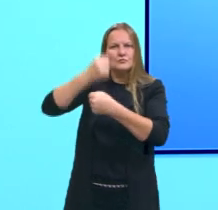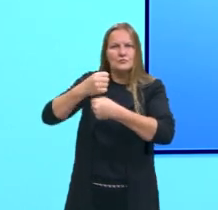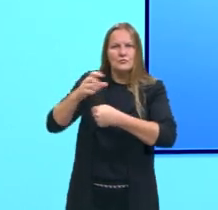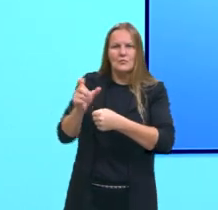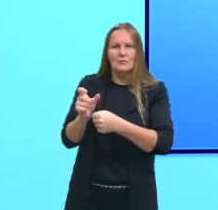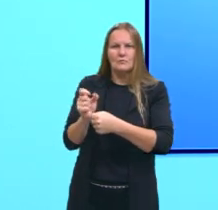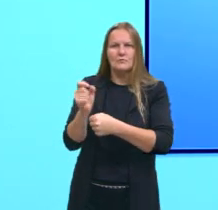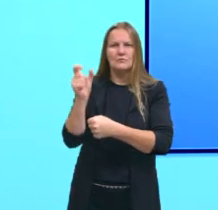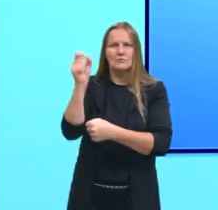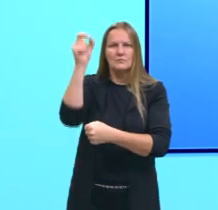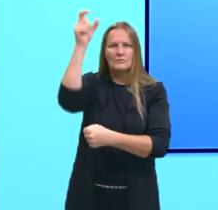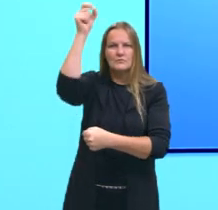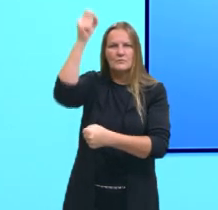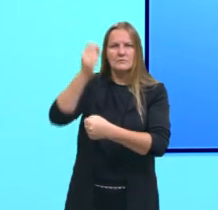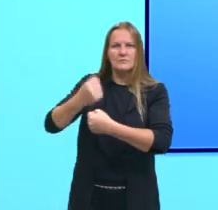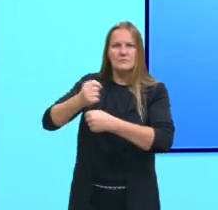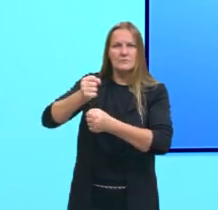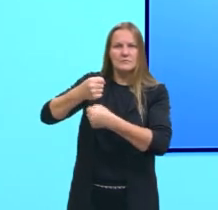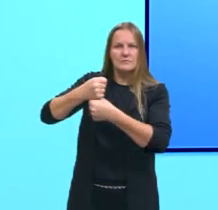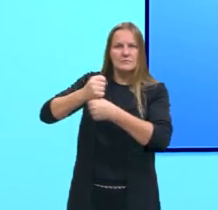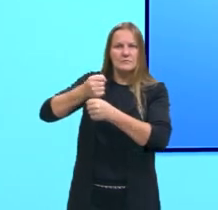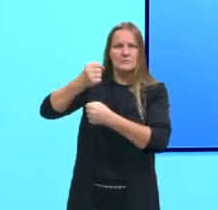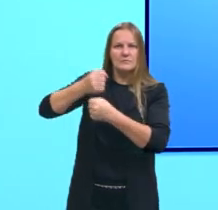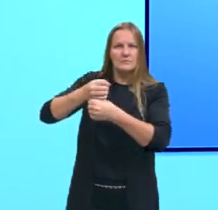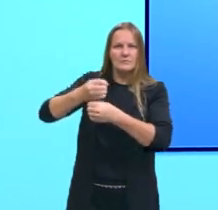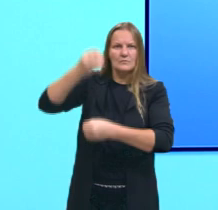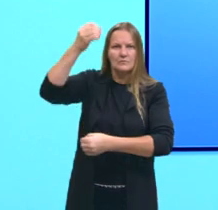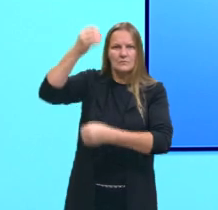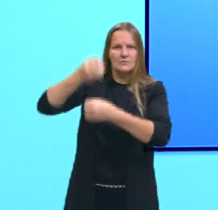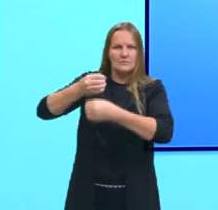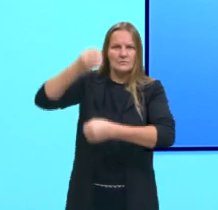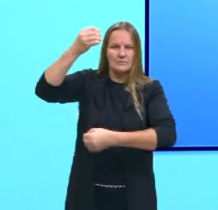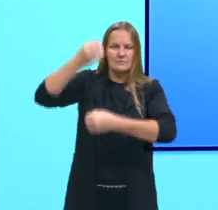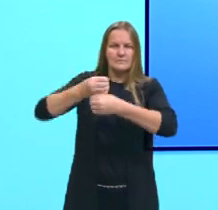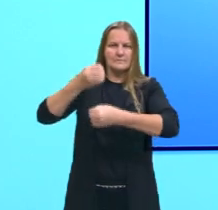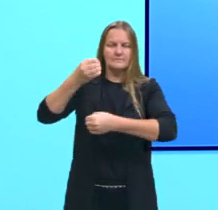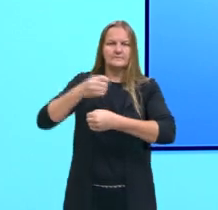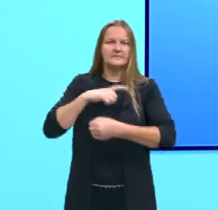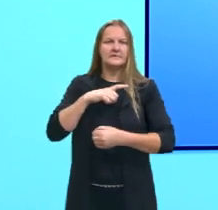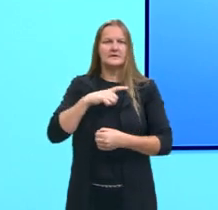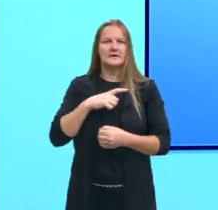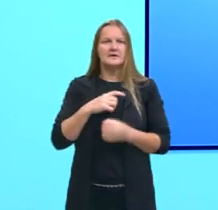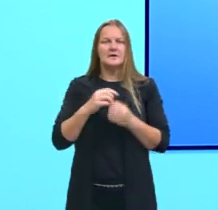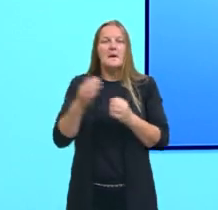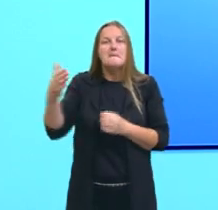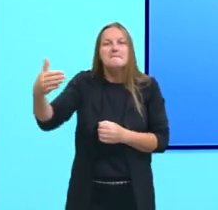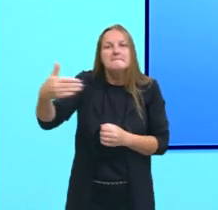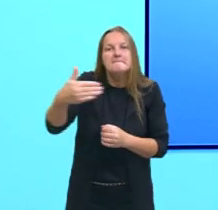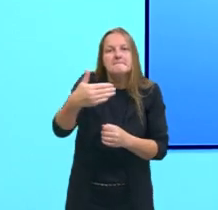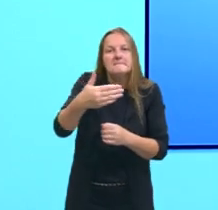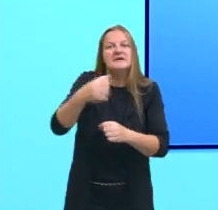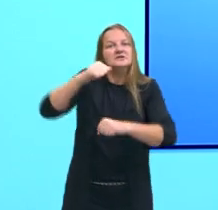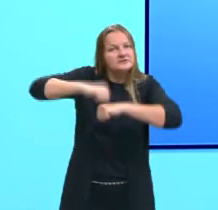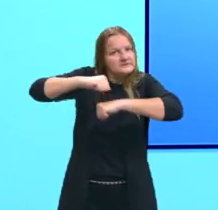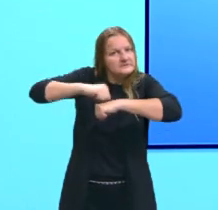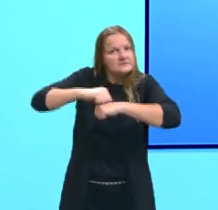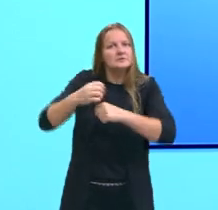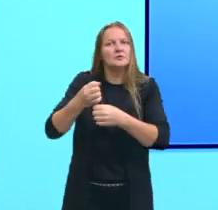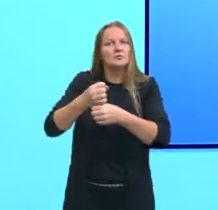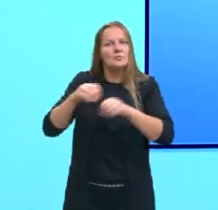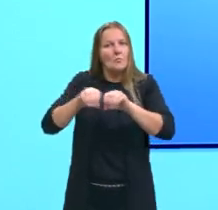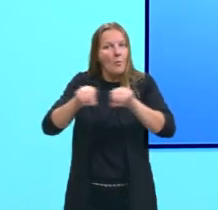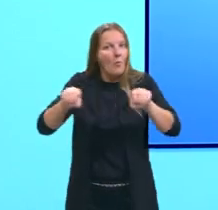daqui para diante ela abrange o esqueleto ósseo abrange então de peixe ósseos até aqui